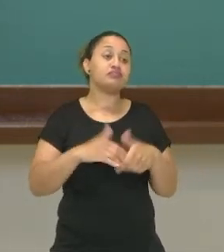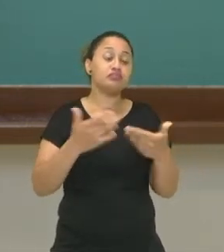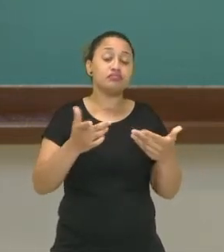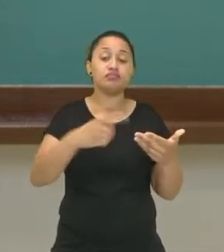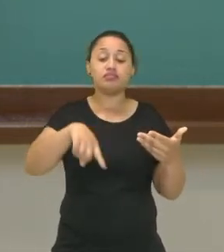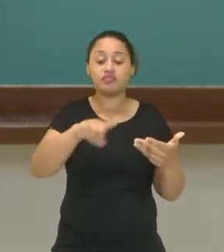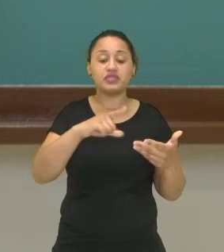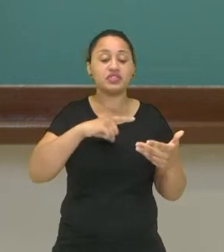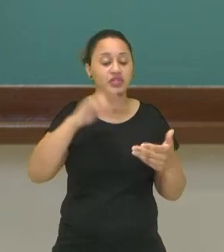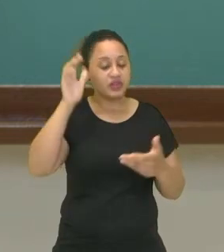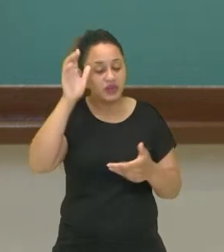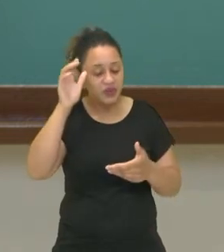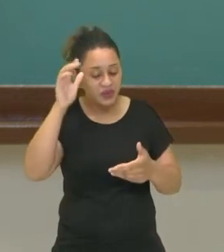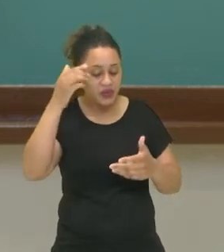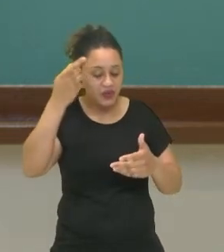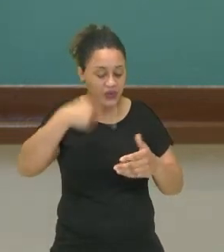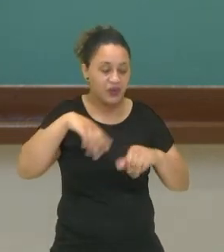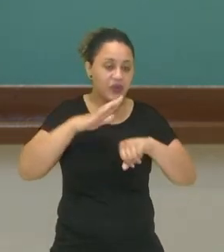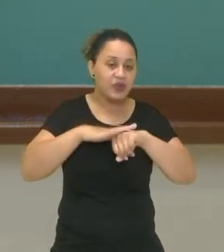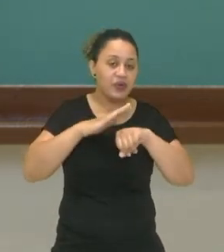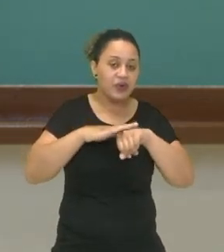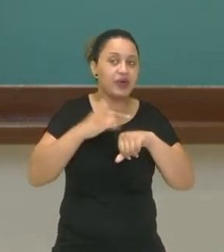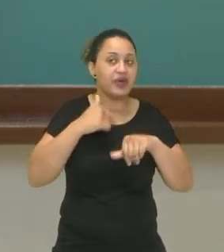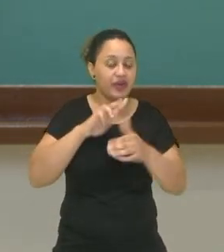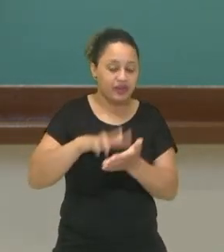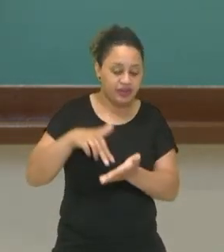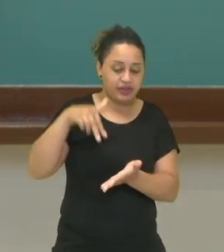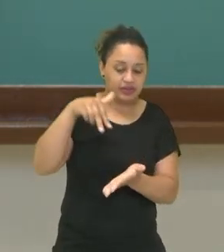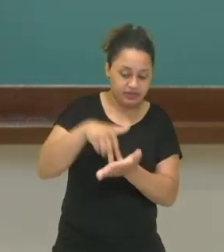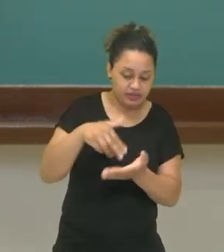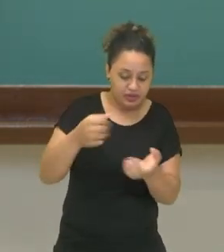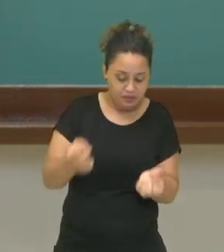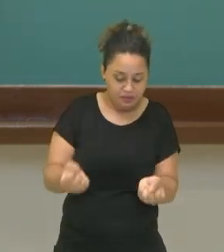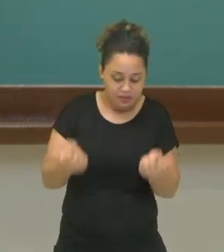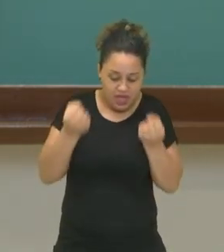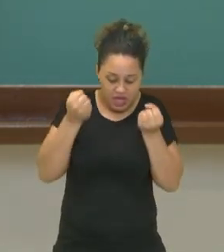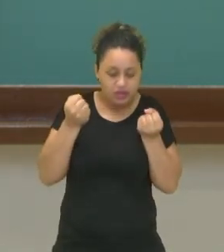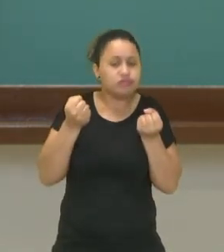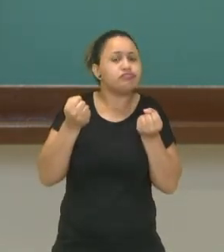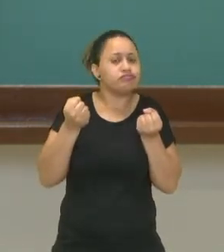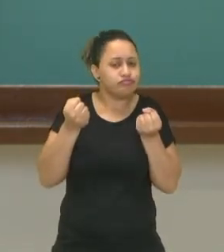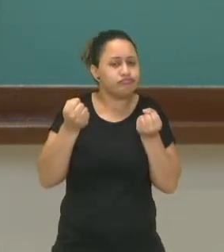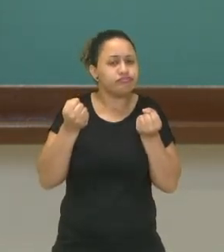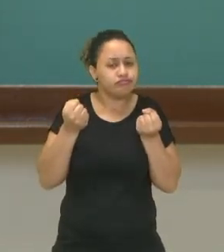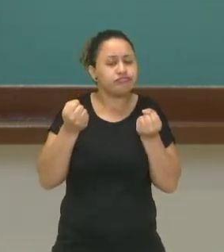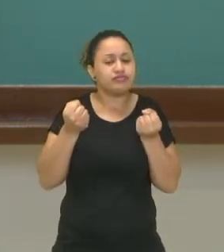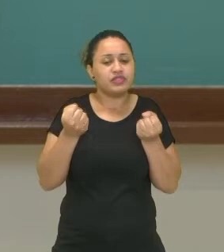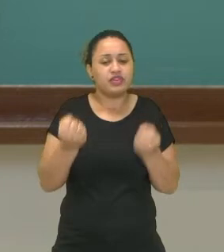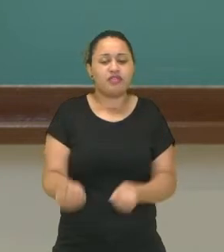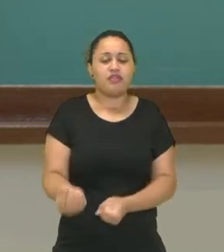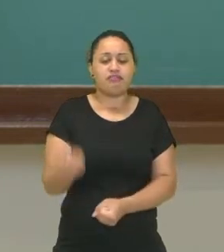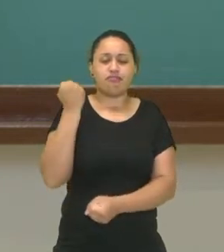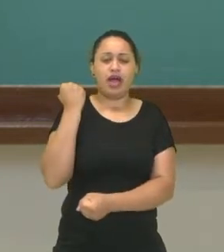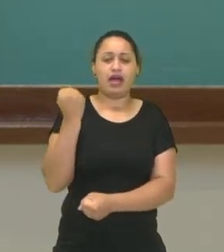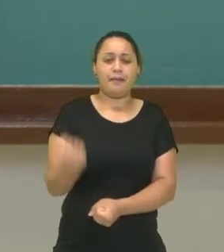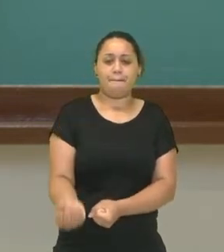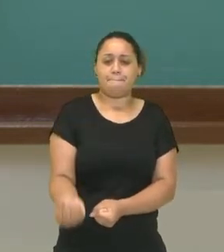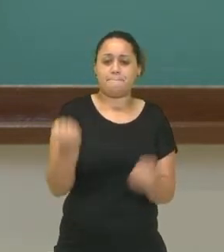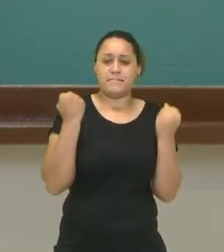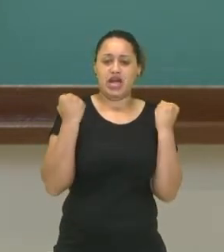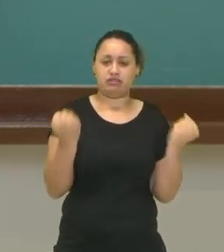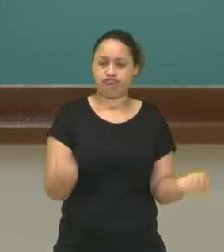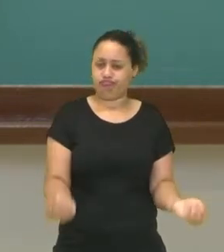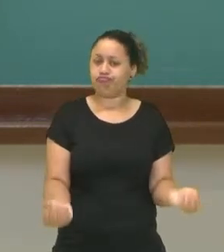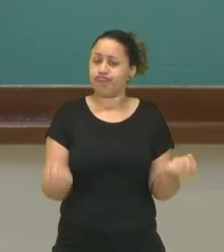ter consciência. Eu vou levantar um peso aqui, vou fazer uma rosca direta. Então,